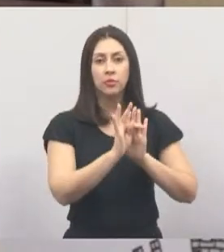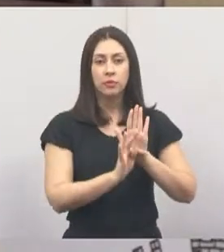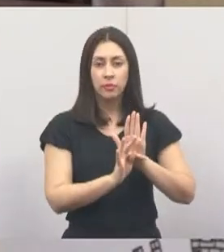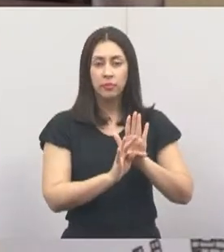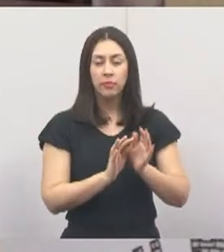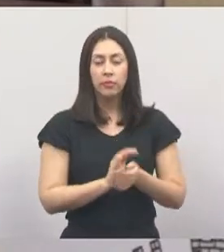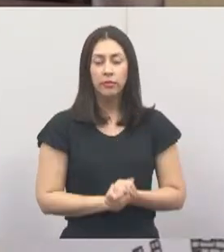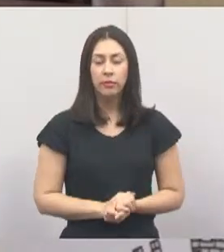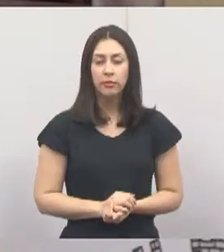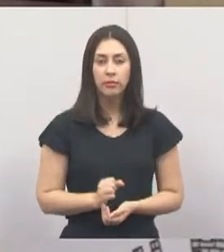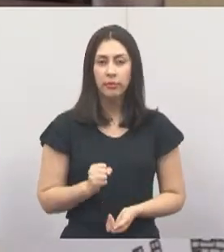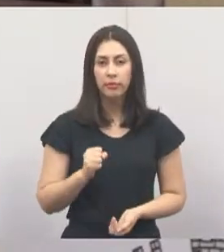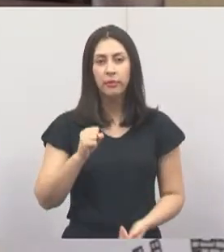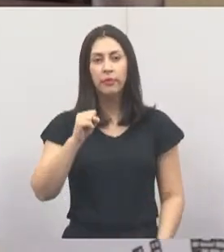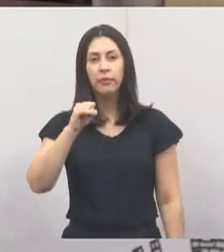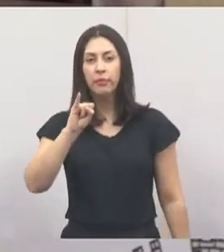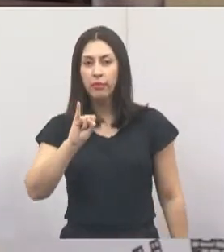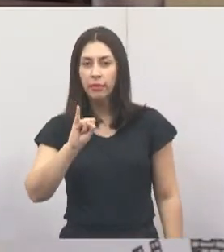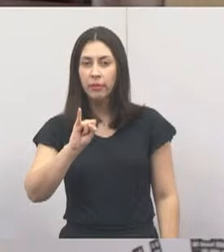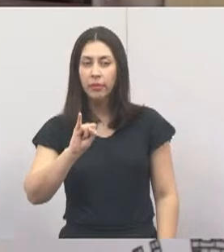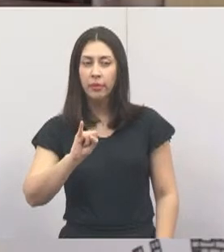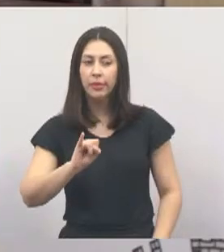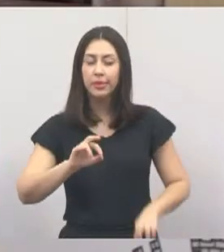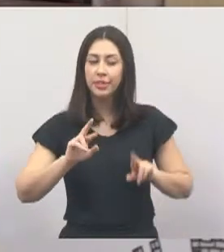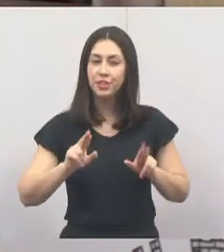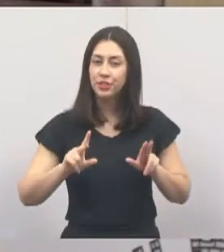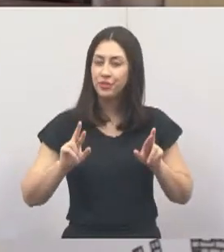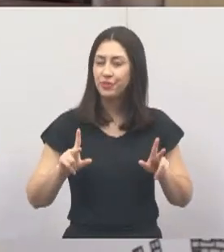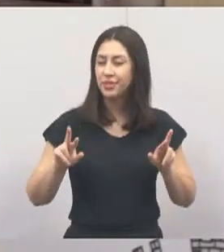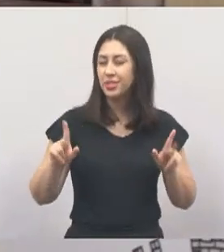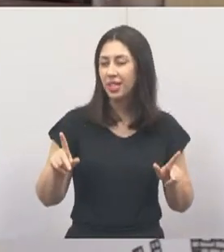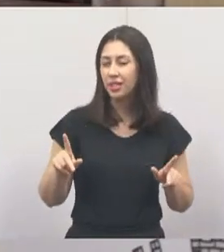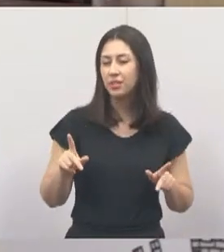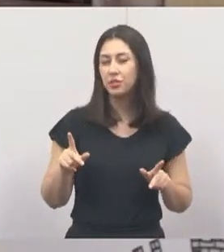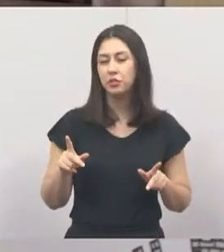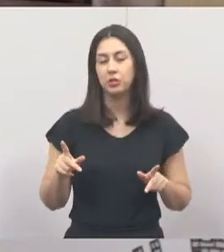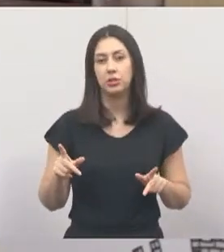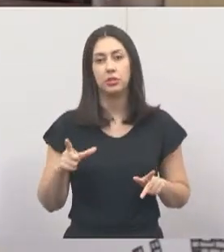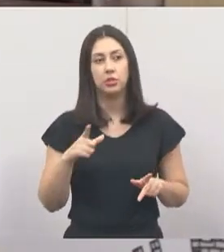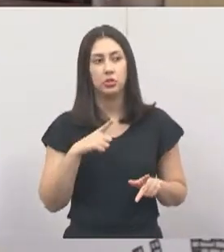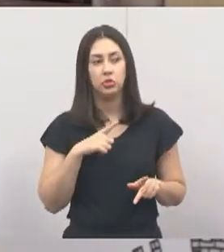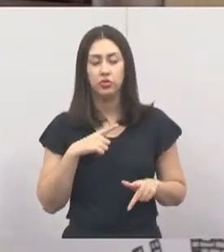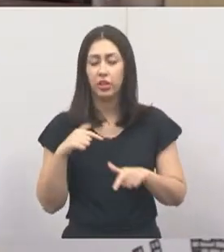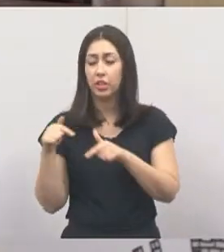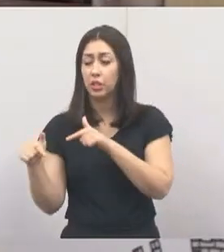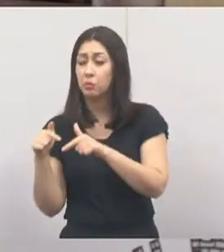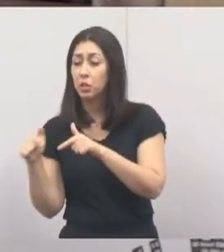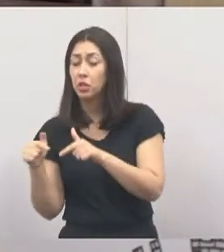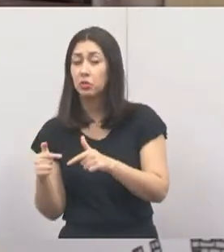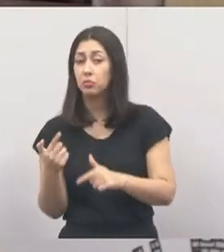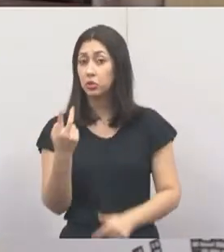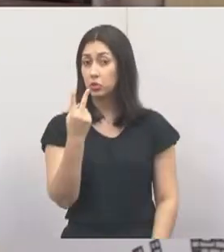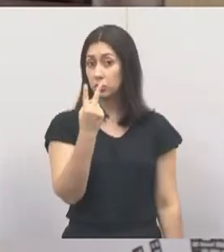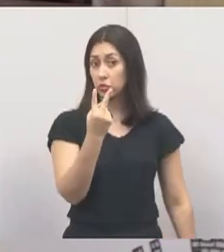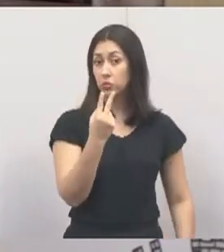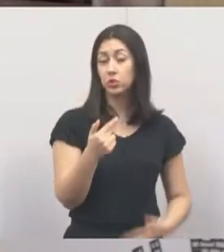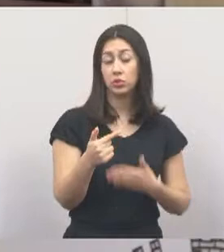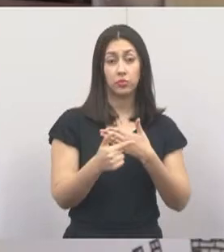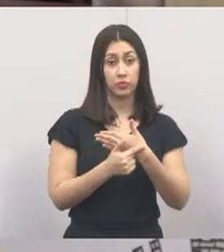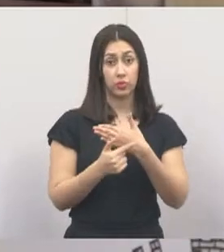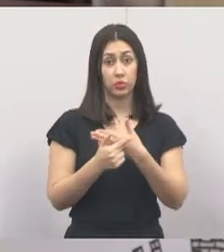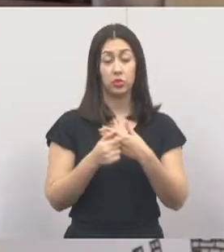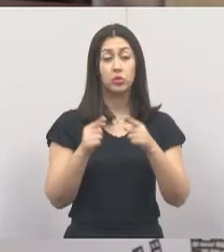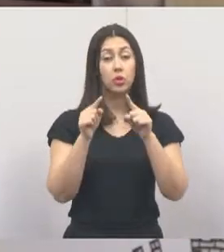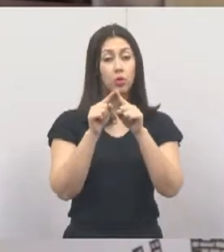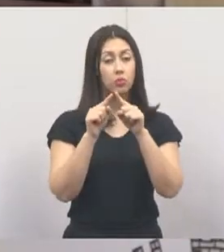Na hipótese excepcional de atuar em mais de uma das atividades remuneradas por GDA, o